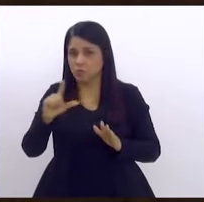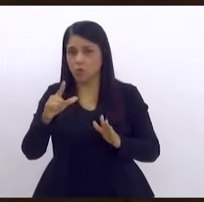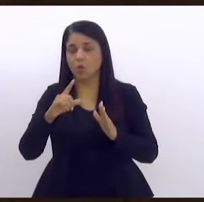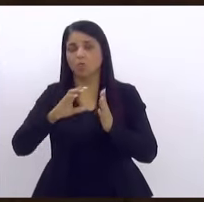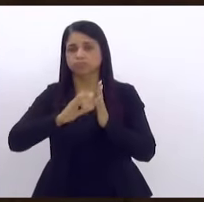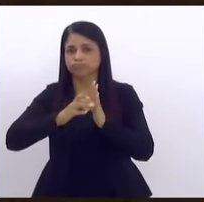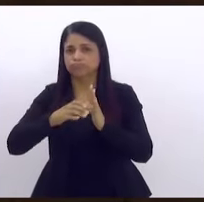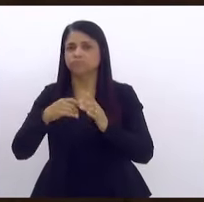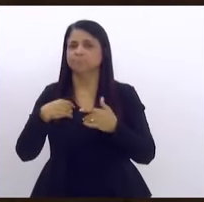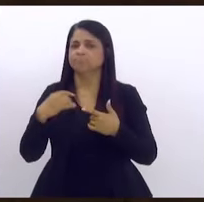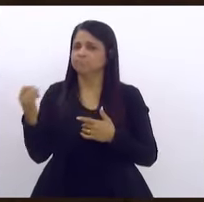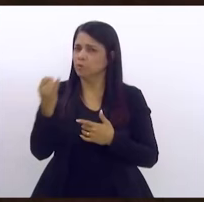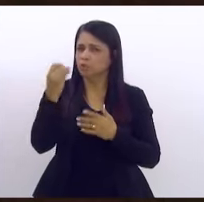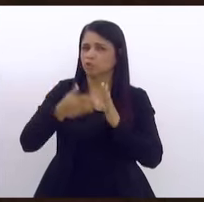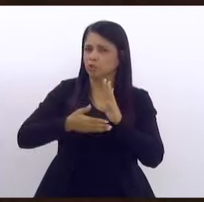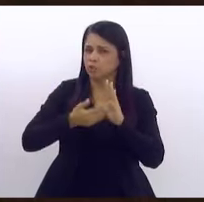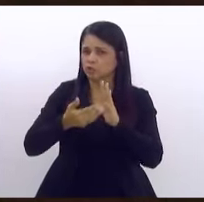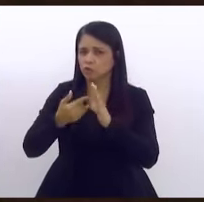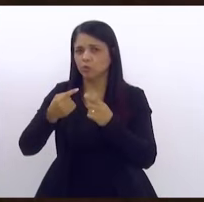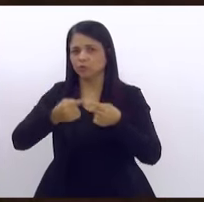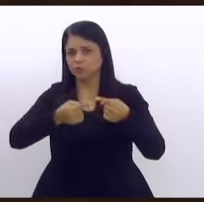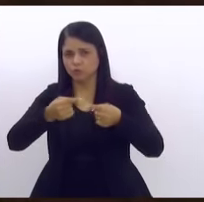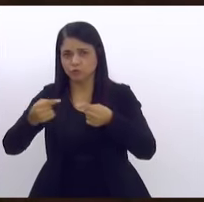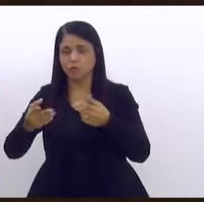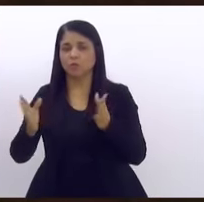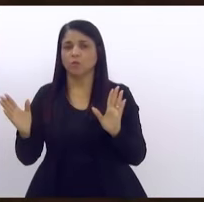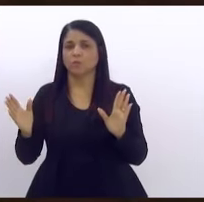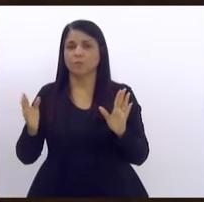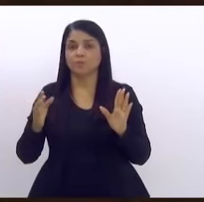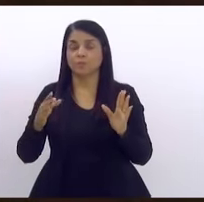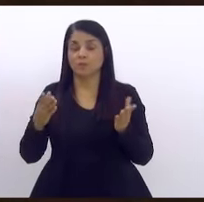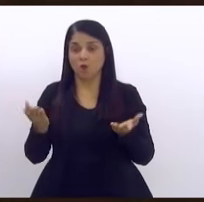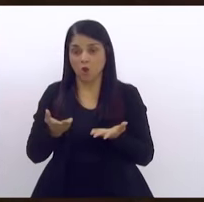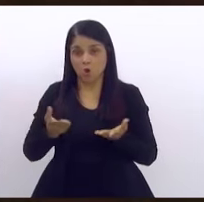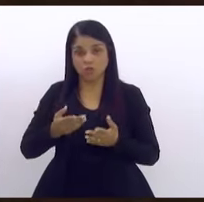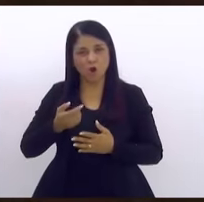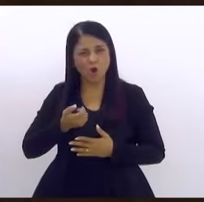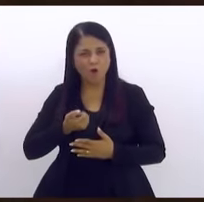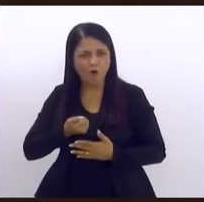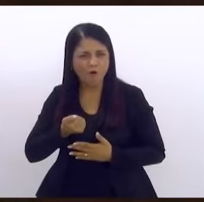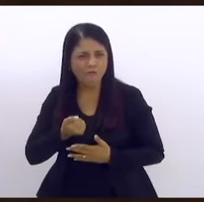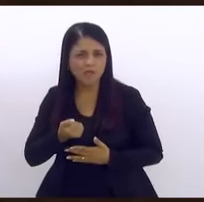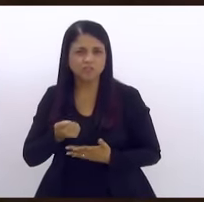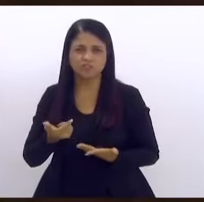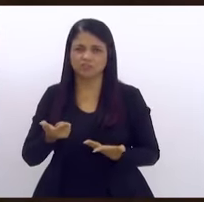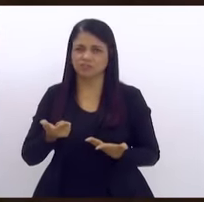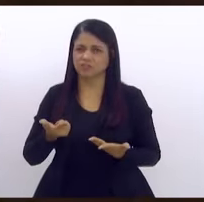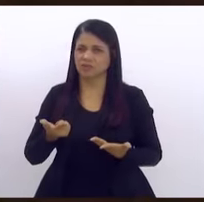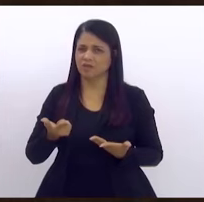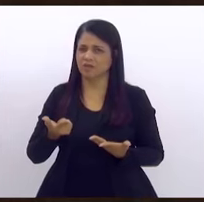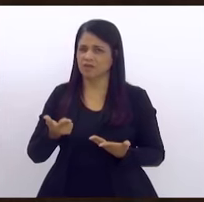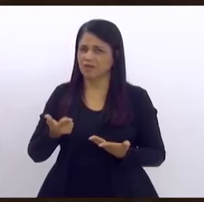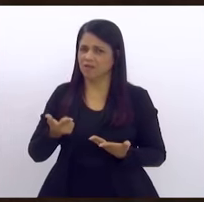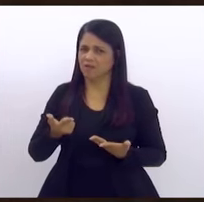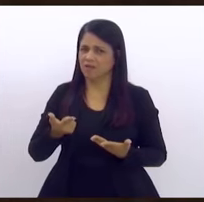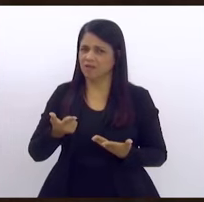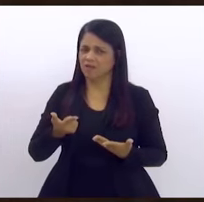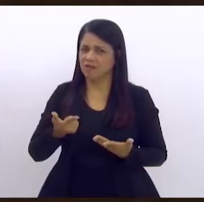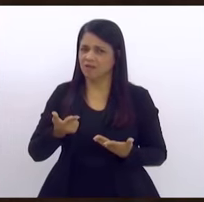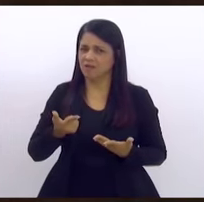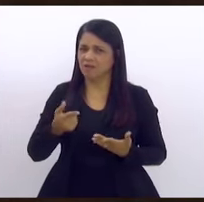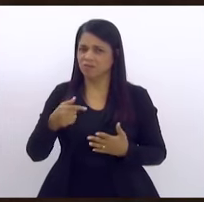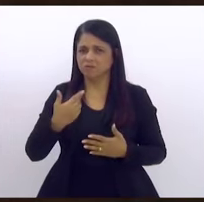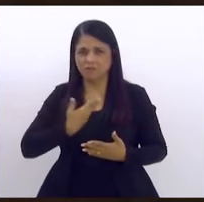mensagem importante, numa discussão importante. Que o que está acontecendo hoje é a covardia com os demais colegas que vão deixar de ter uma legislação